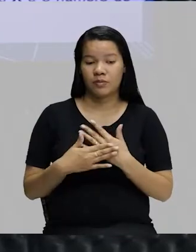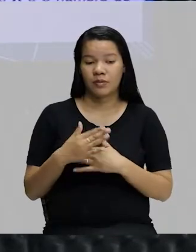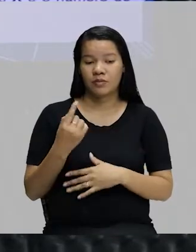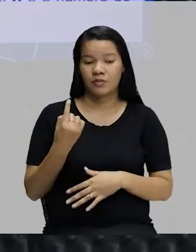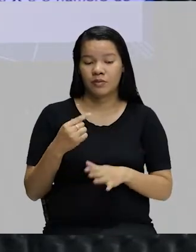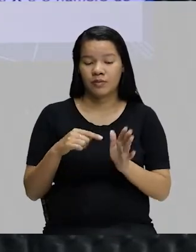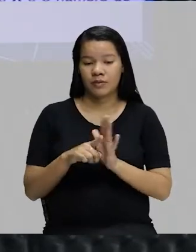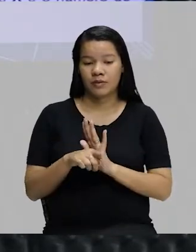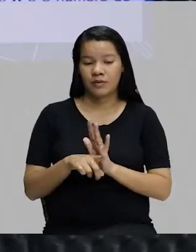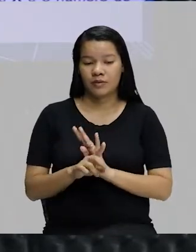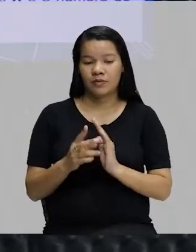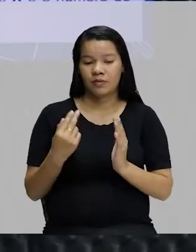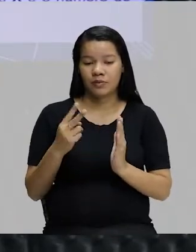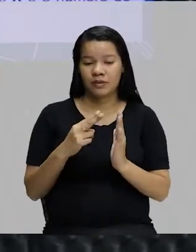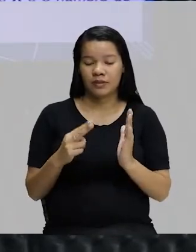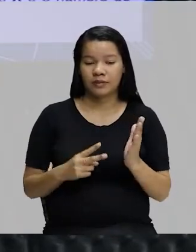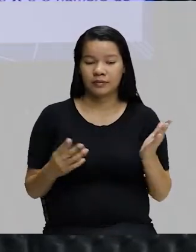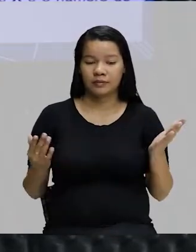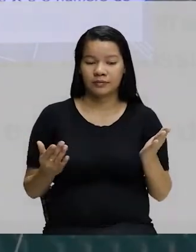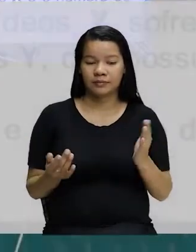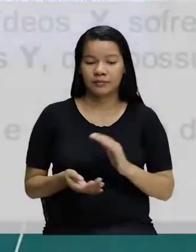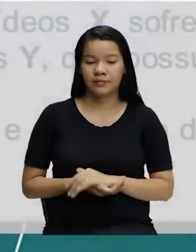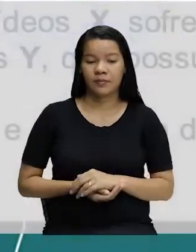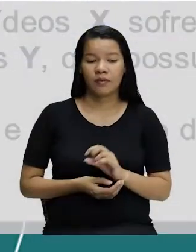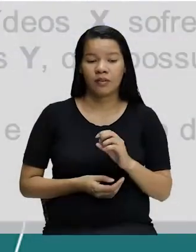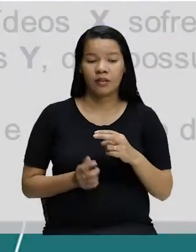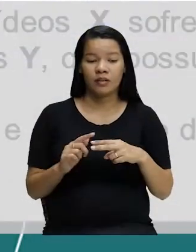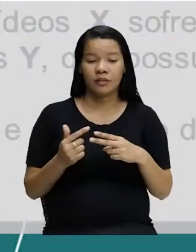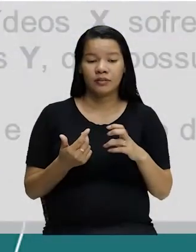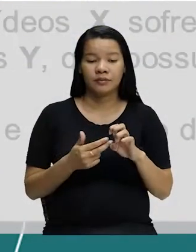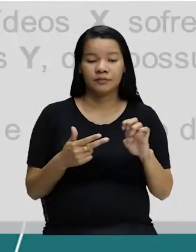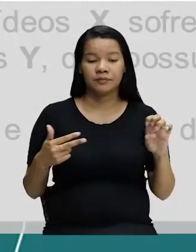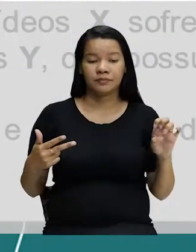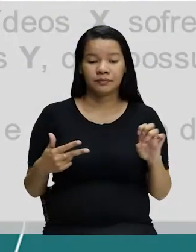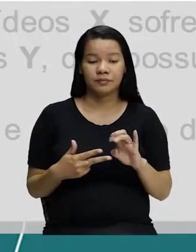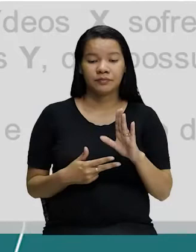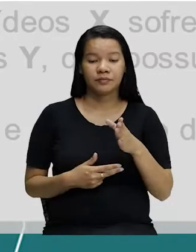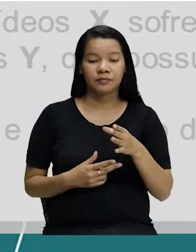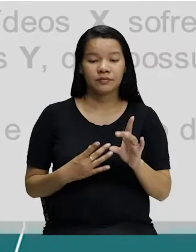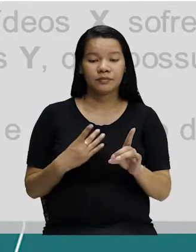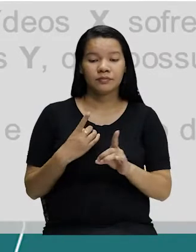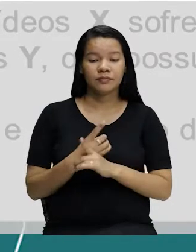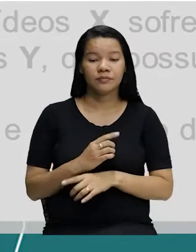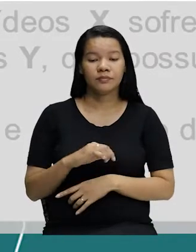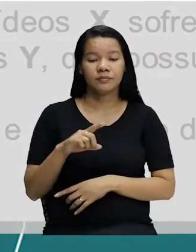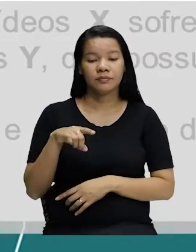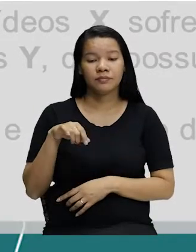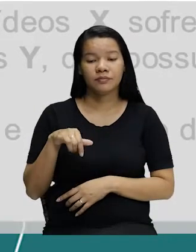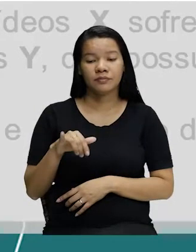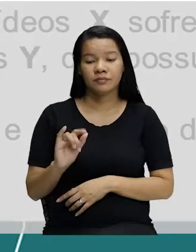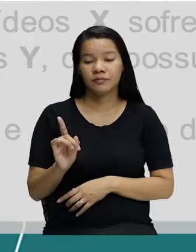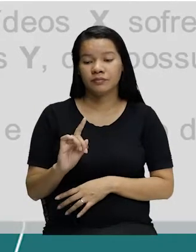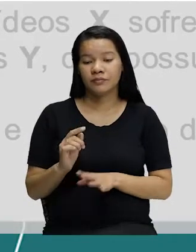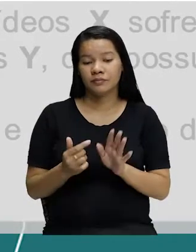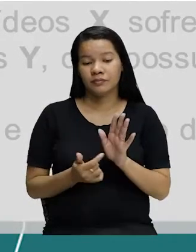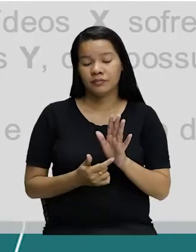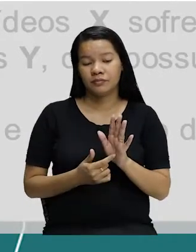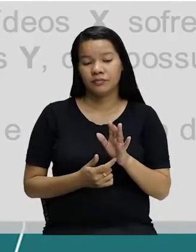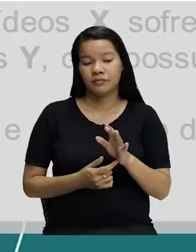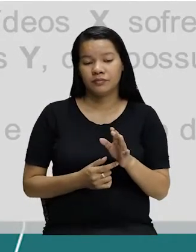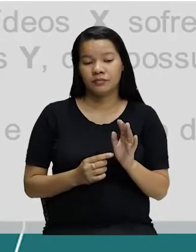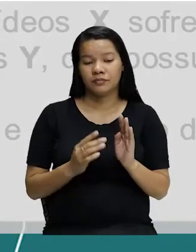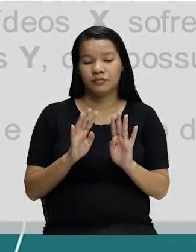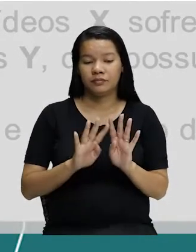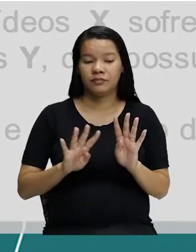uma questão, então vamos lá. Dois elementos recém-descobertos, X e Y, não aparecem ainda nas tabelas periódicas